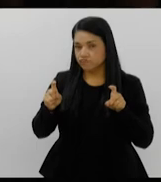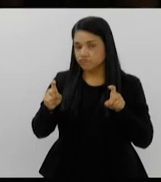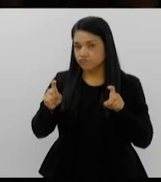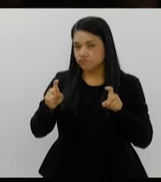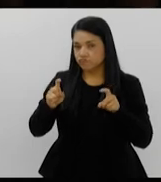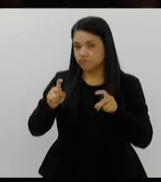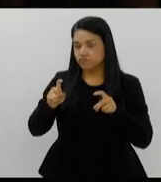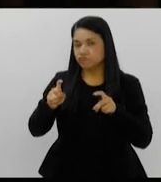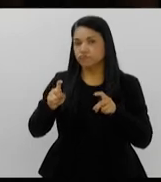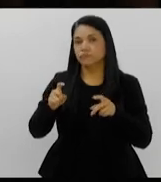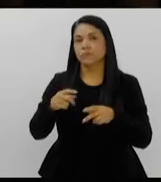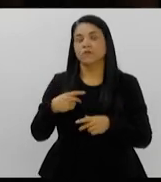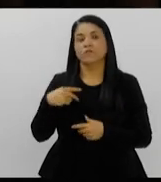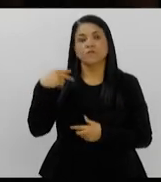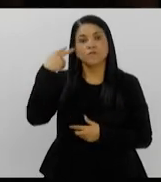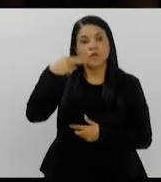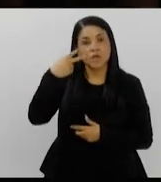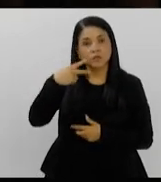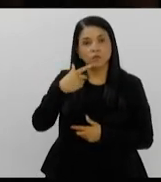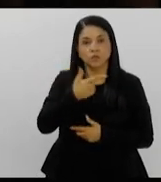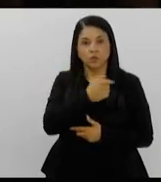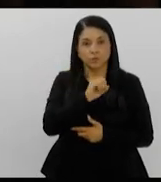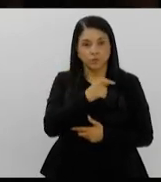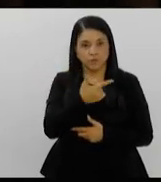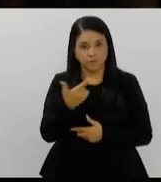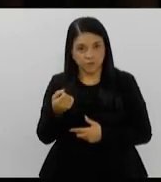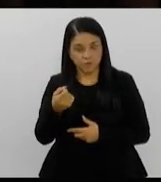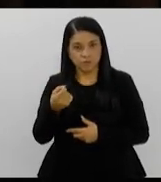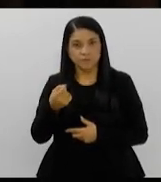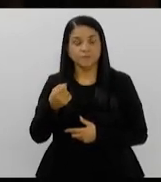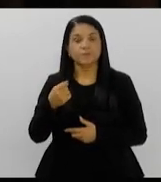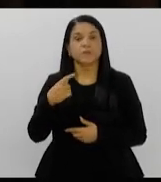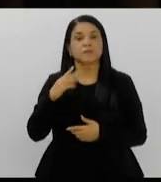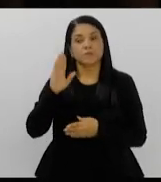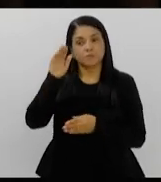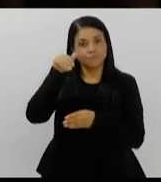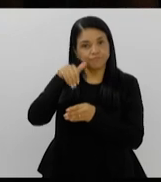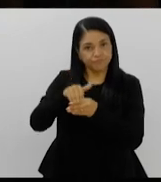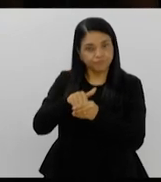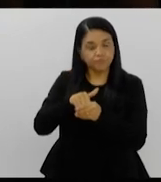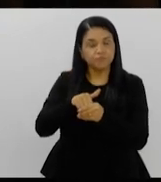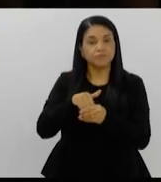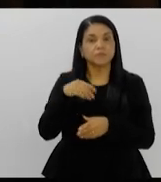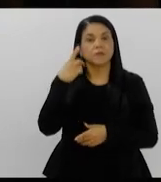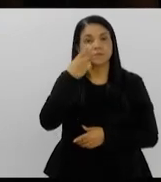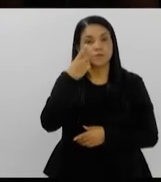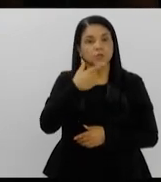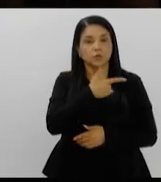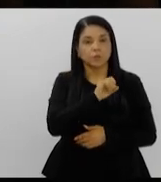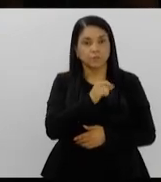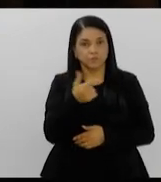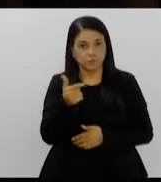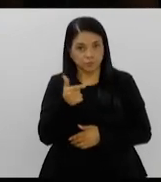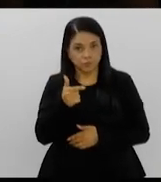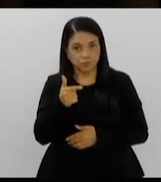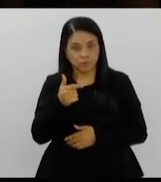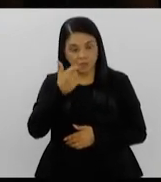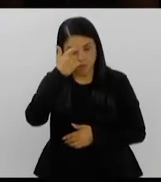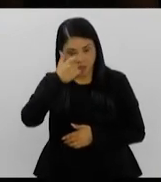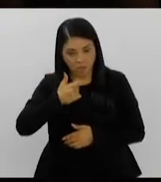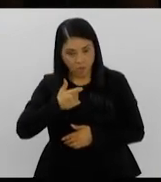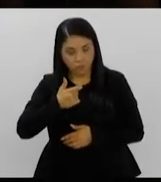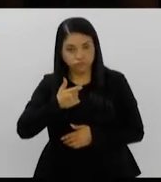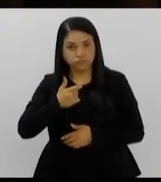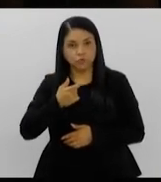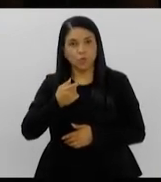consecutivos, fui vereador em 2020, me elegi deputado em 2022. Dizer que eu sou